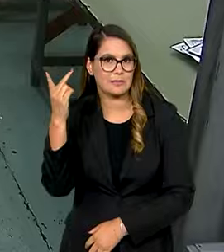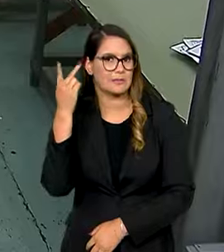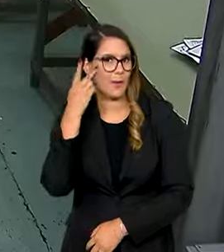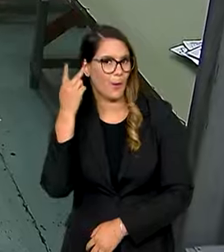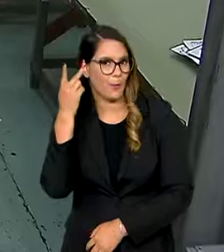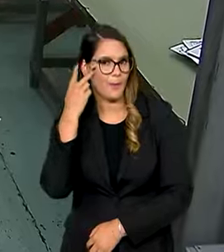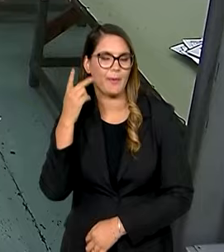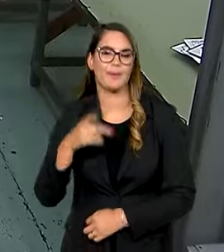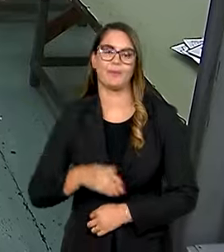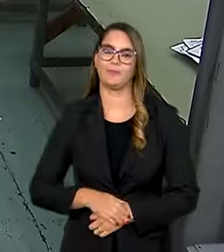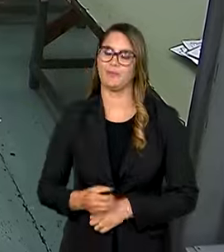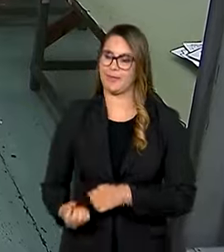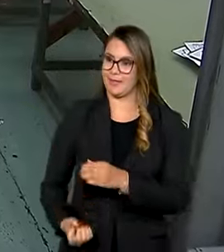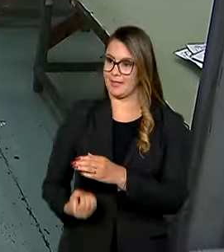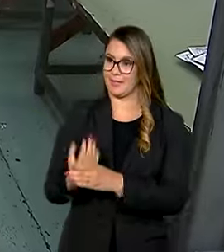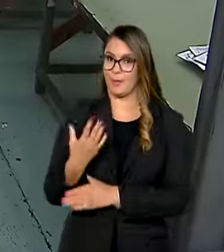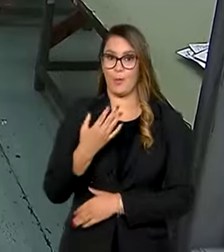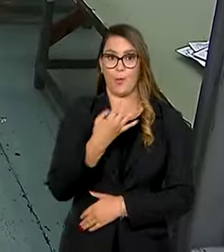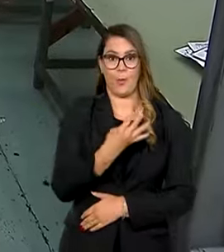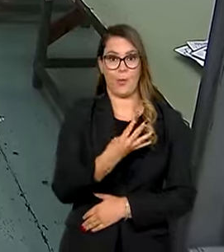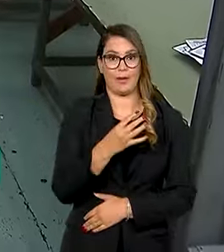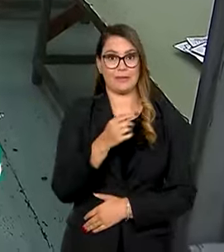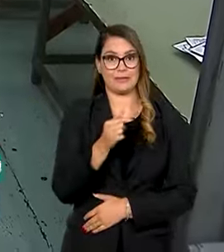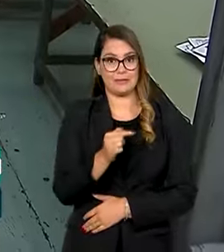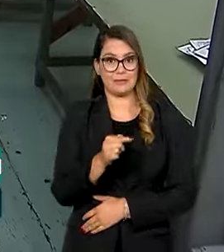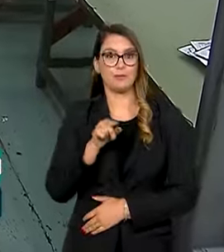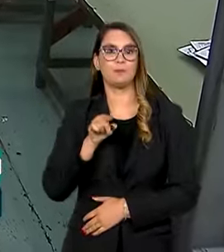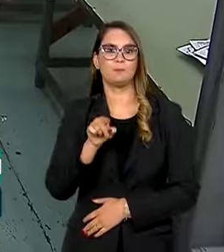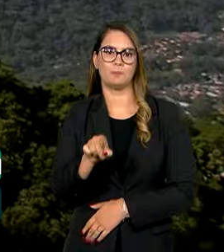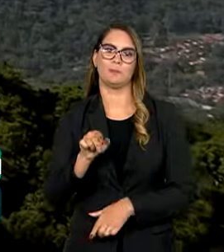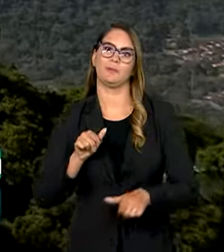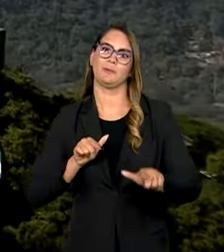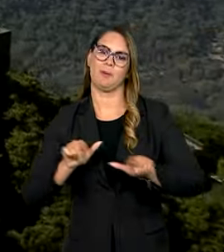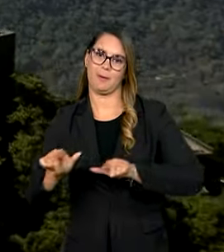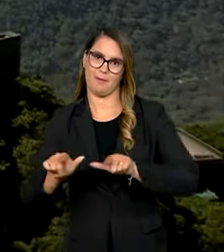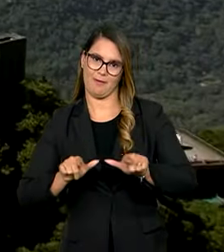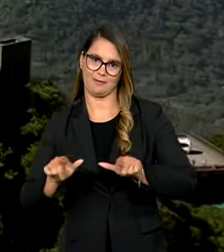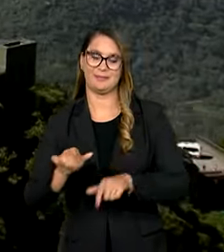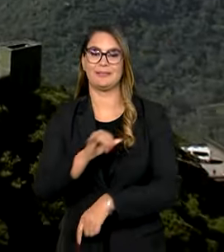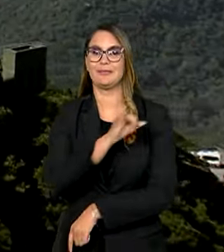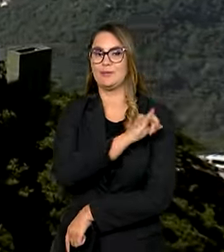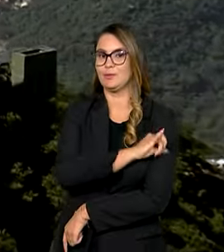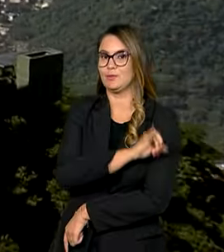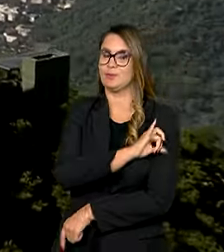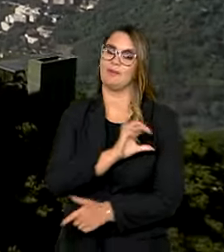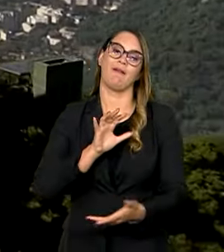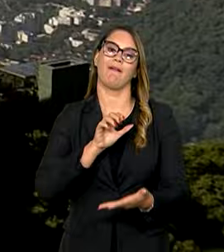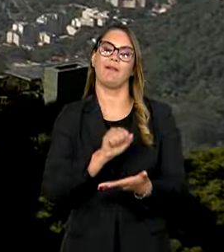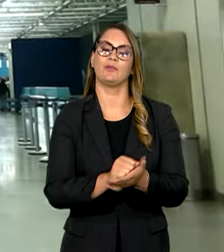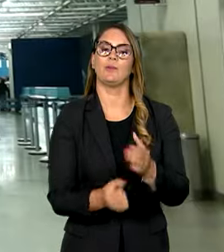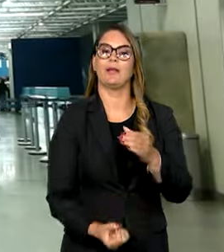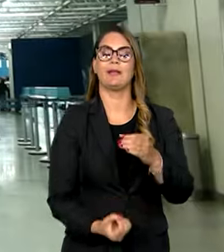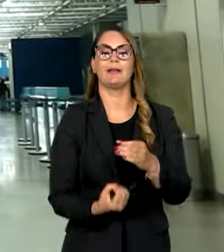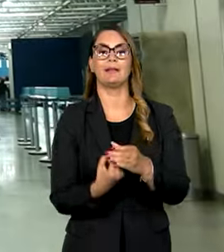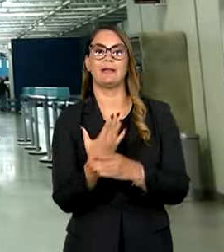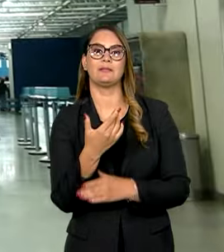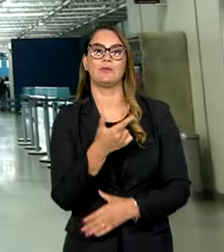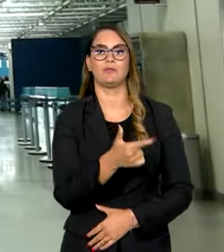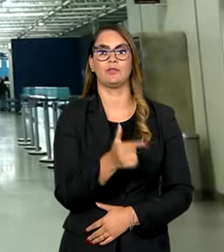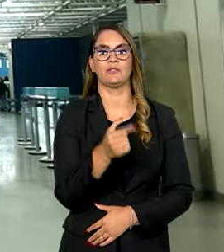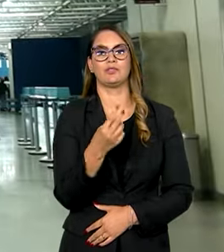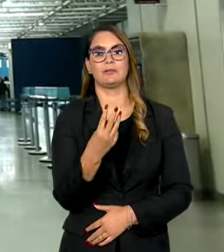Paulo, com geração de 47 mil empregos. O Rio de Janeiro registrou a geração de